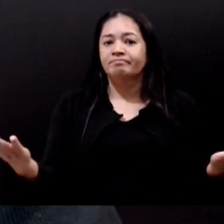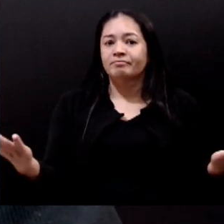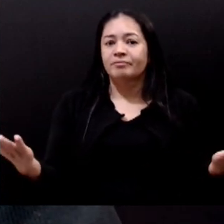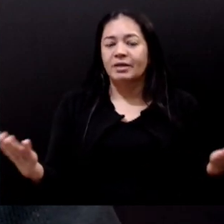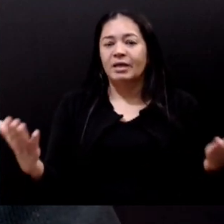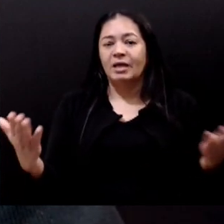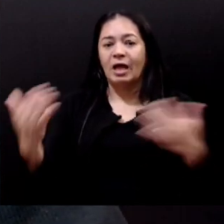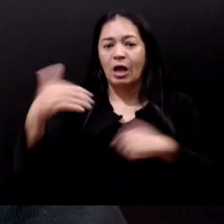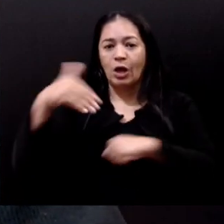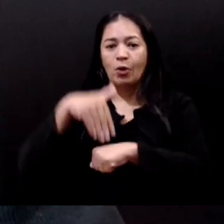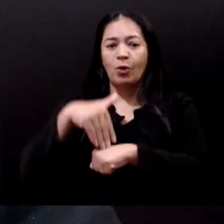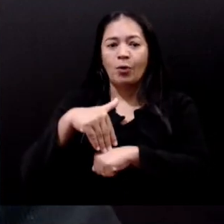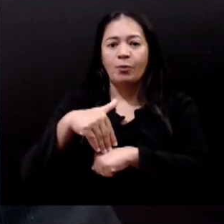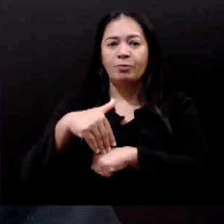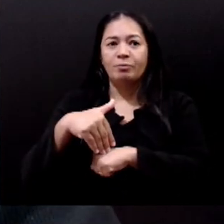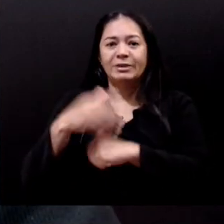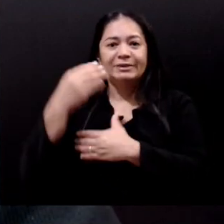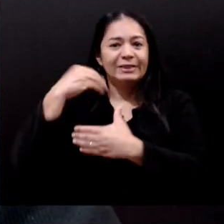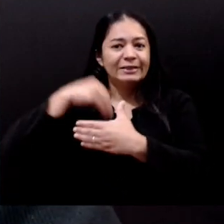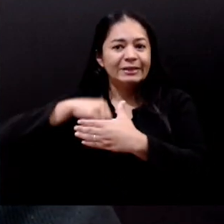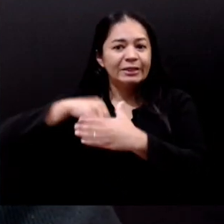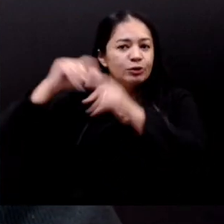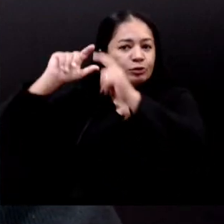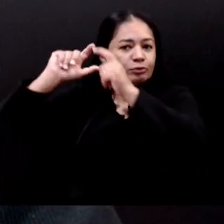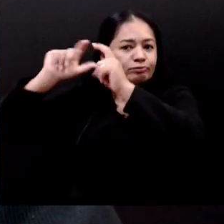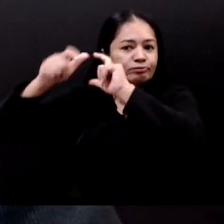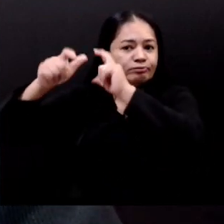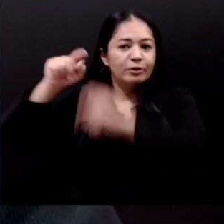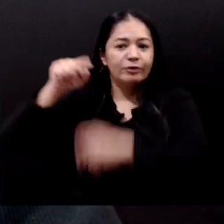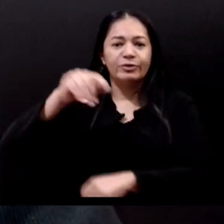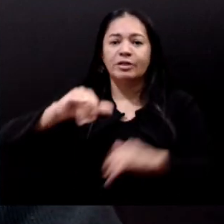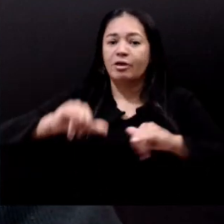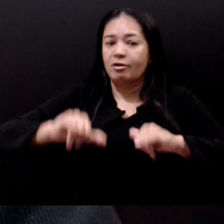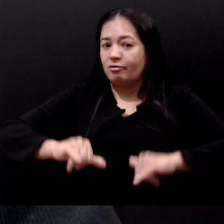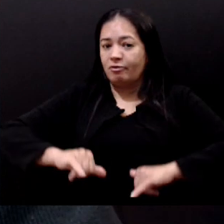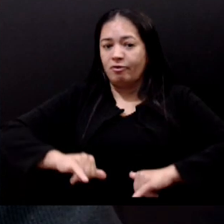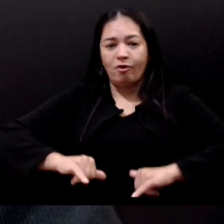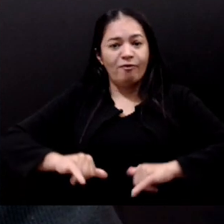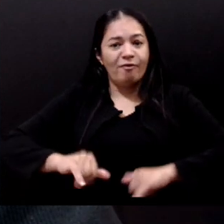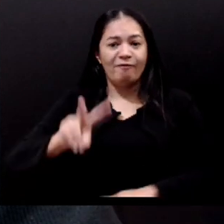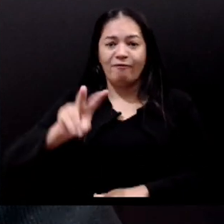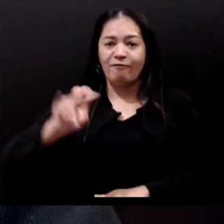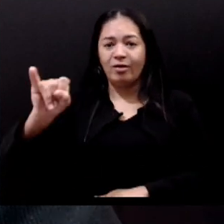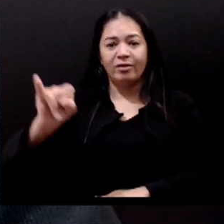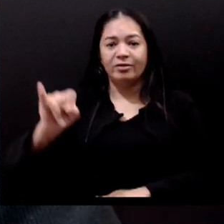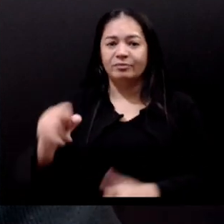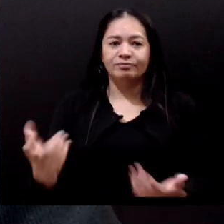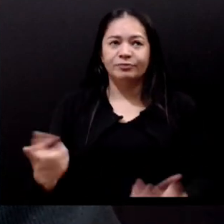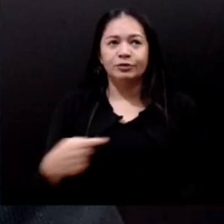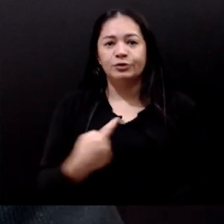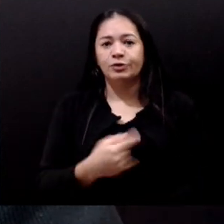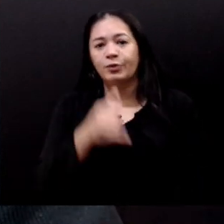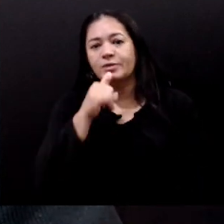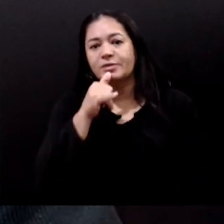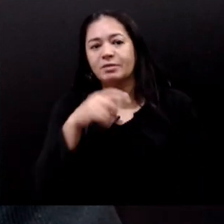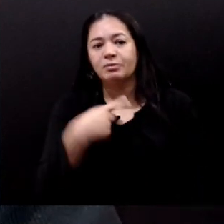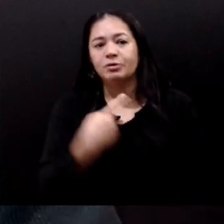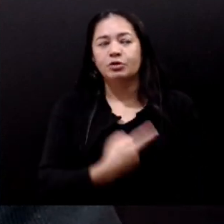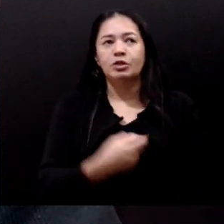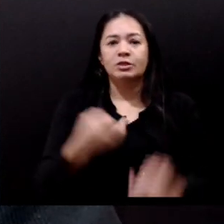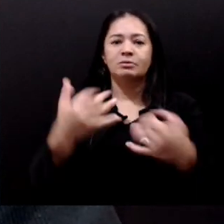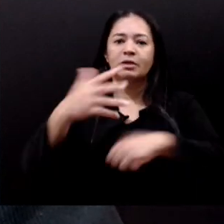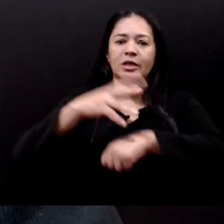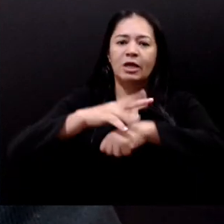forma, ela vai te fazer sofrer depois. Então, por exemplo, né, quando nós falamos da bulimia, eu penso que